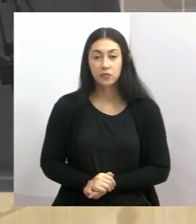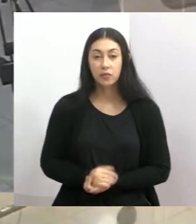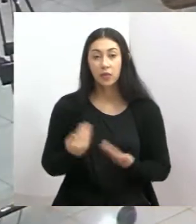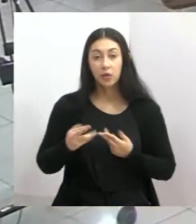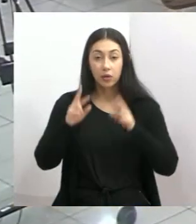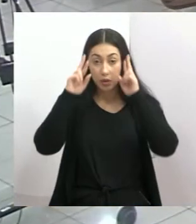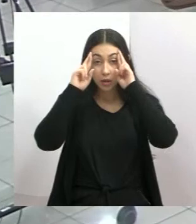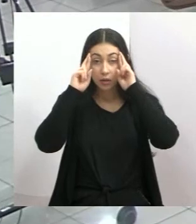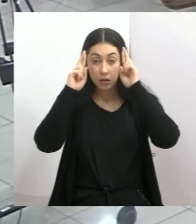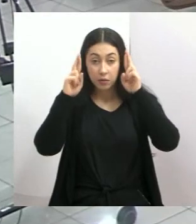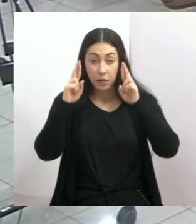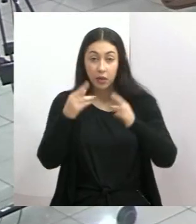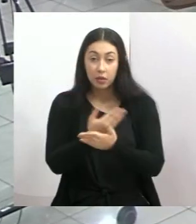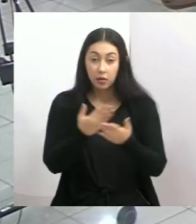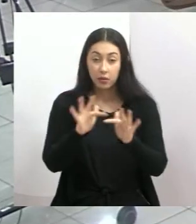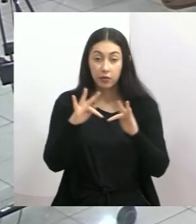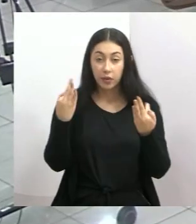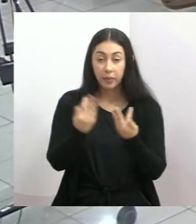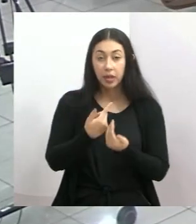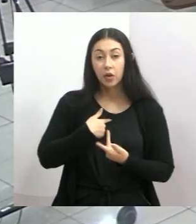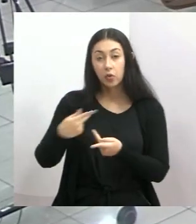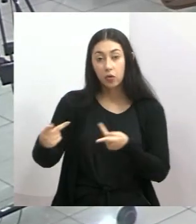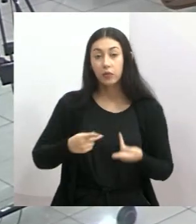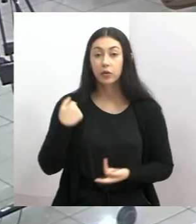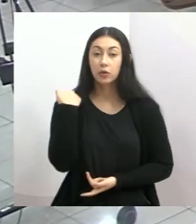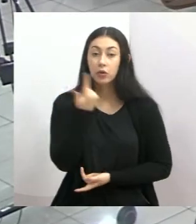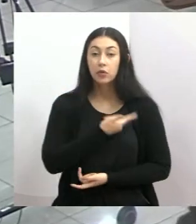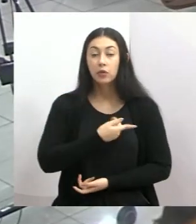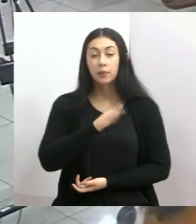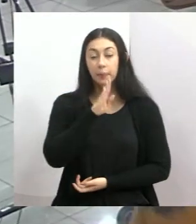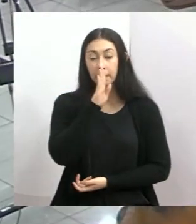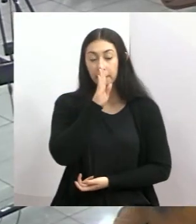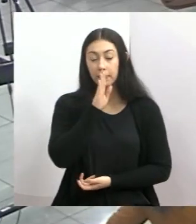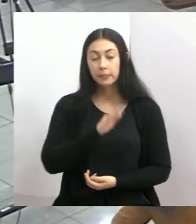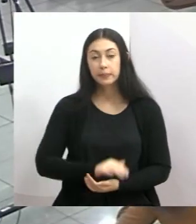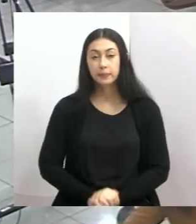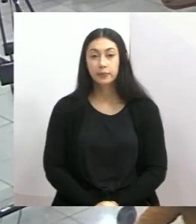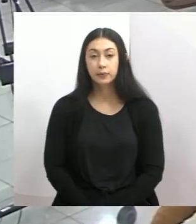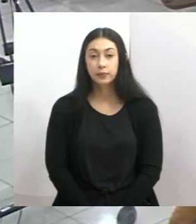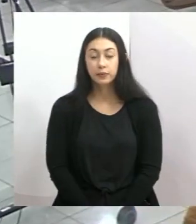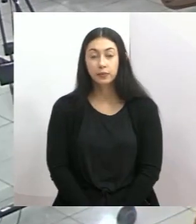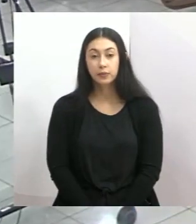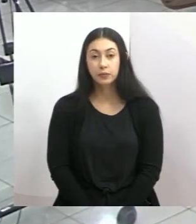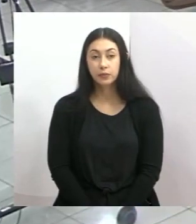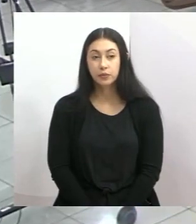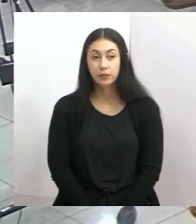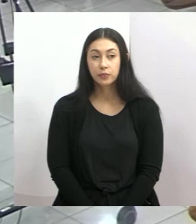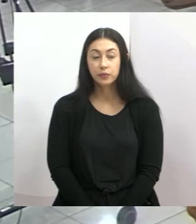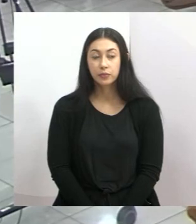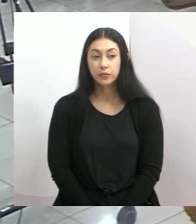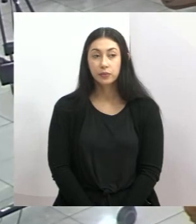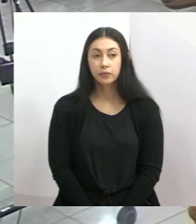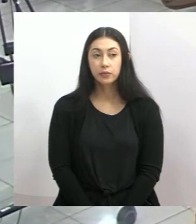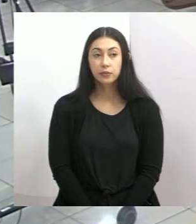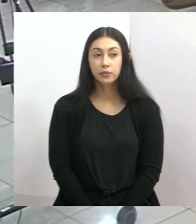a memória 200 queridos convida a todos para que façamos alguns instantes de silêncio é